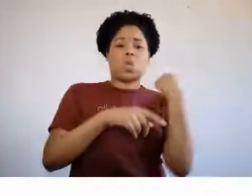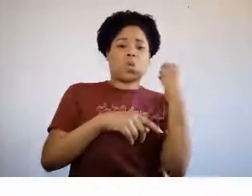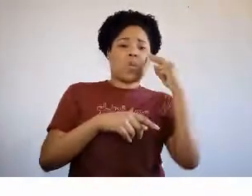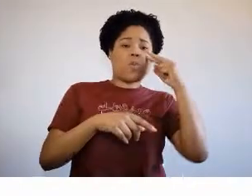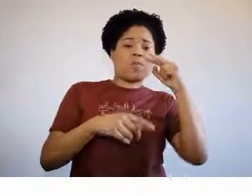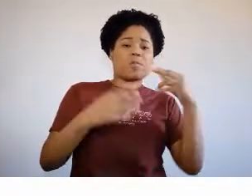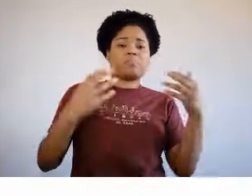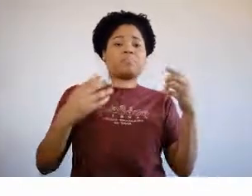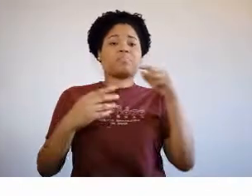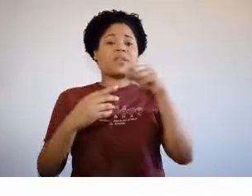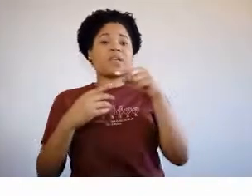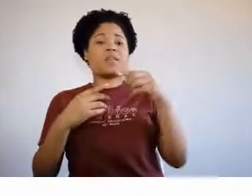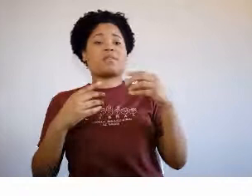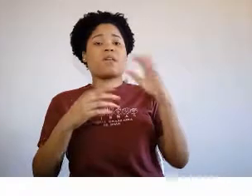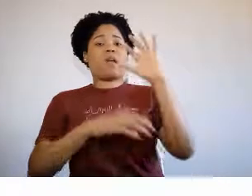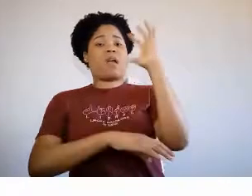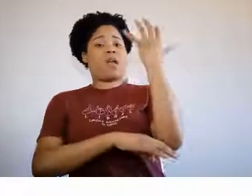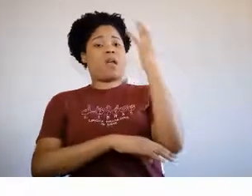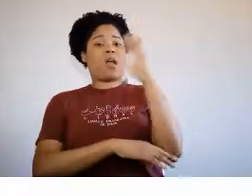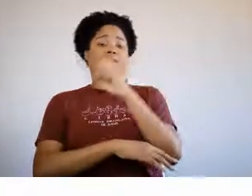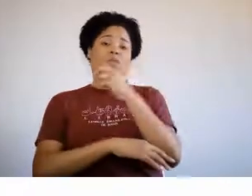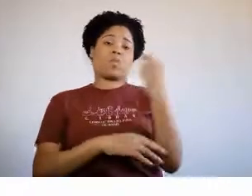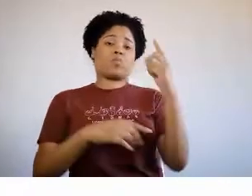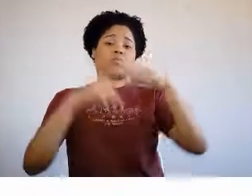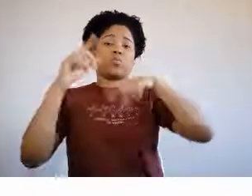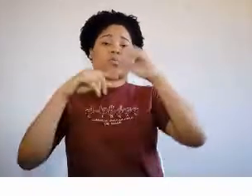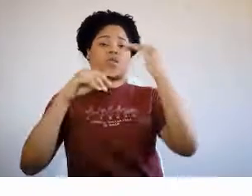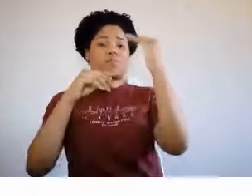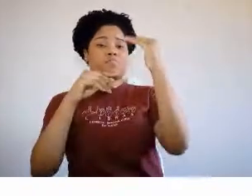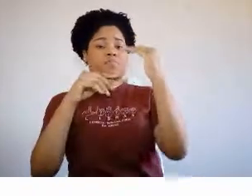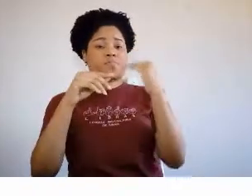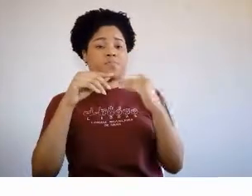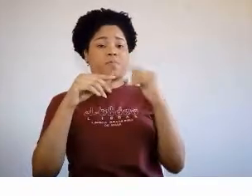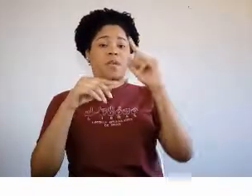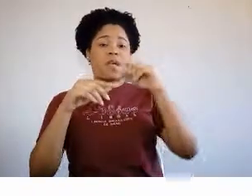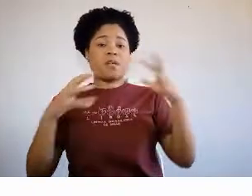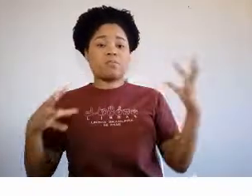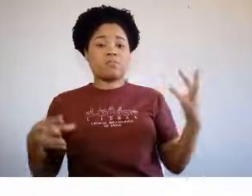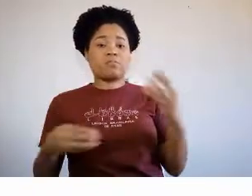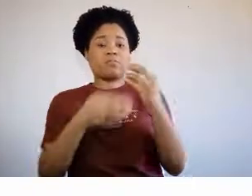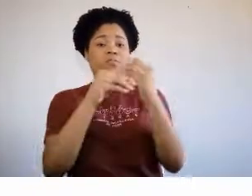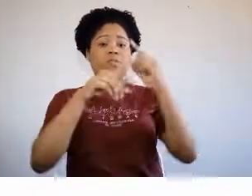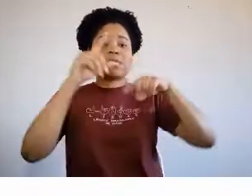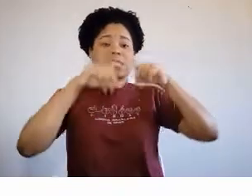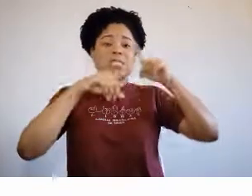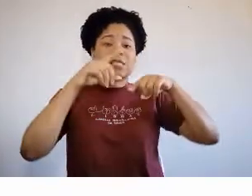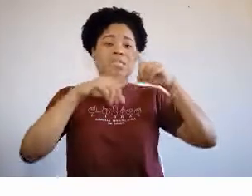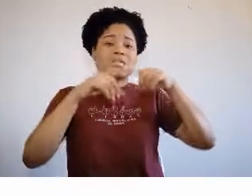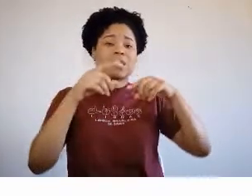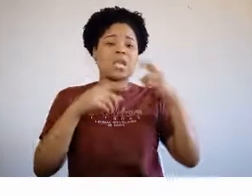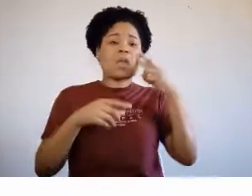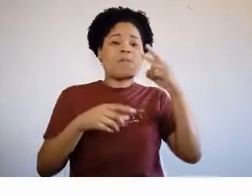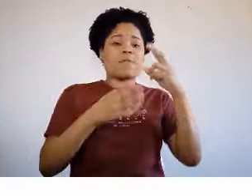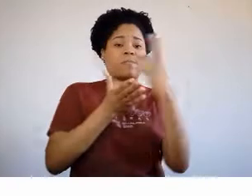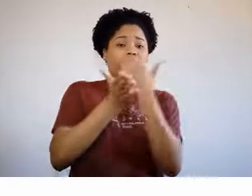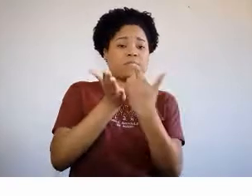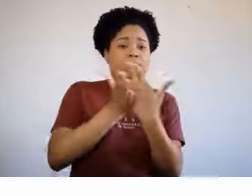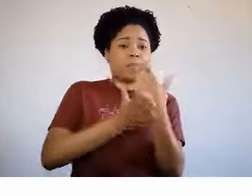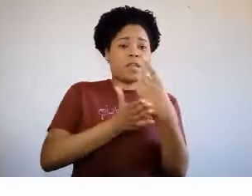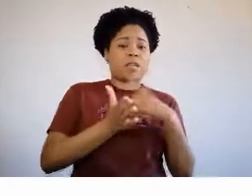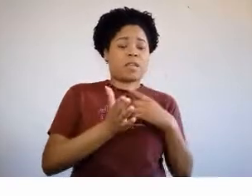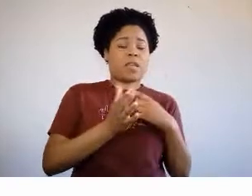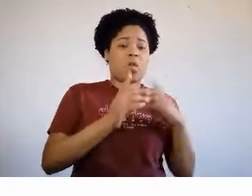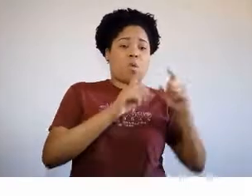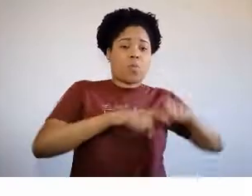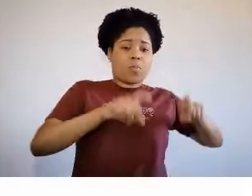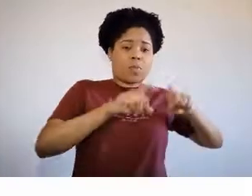que nós já vimos? Bem, a árvore ou estrela hierárquica é um conjunto de várias estrelas. Observem aqui na figura,